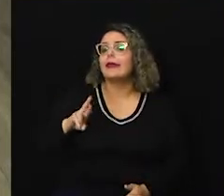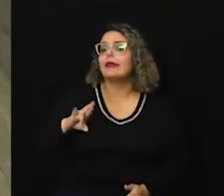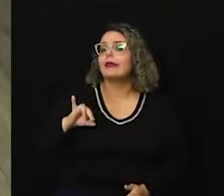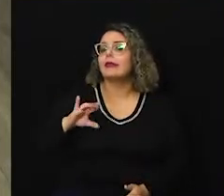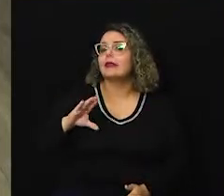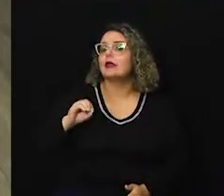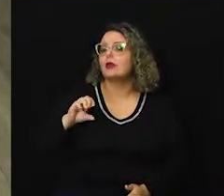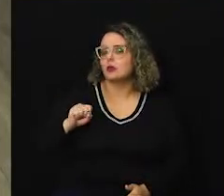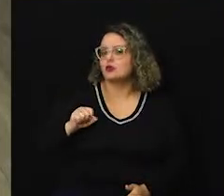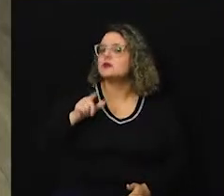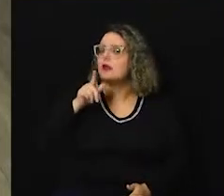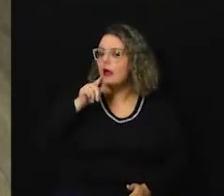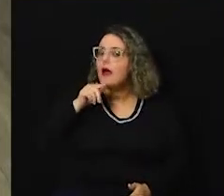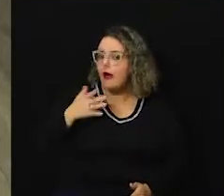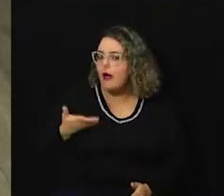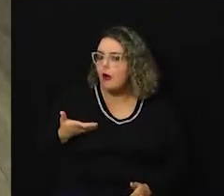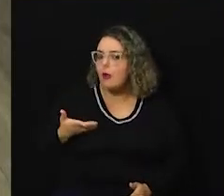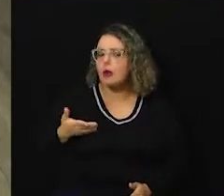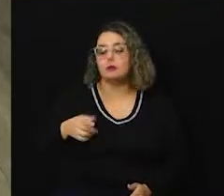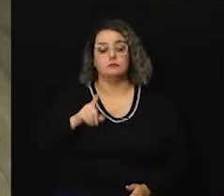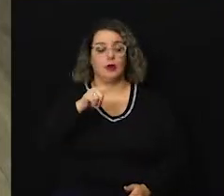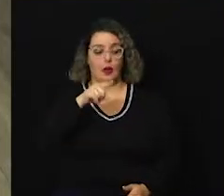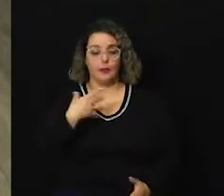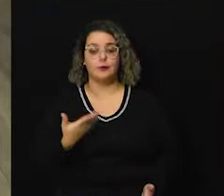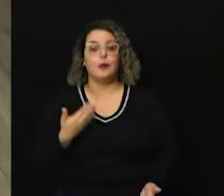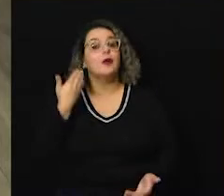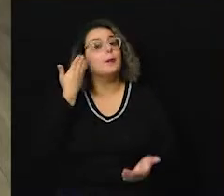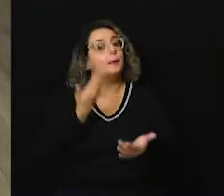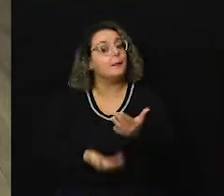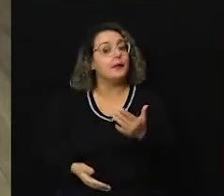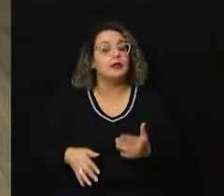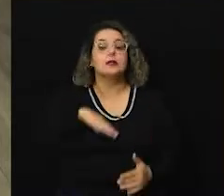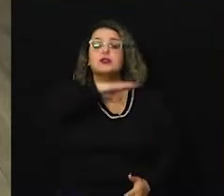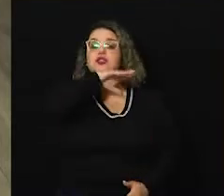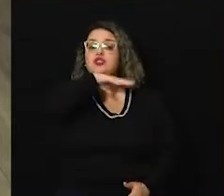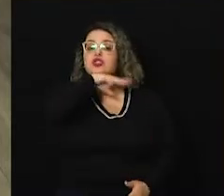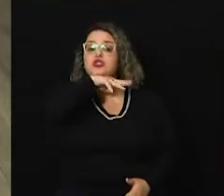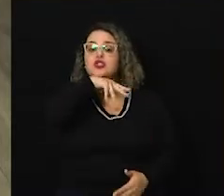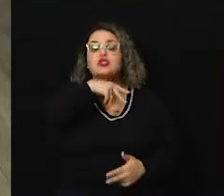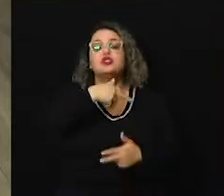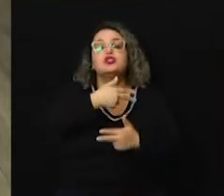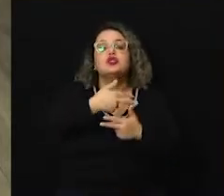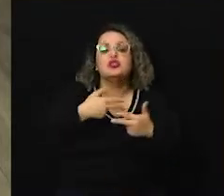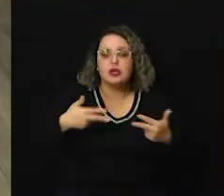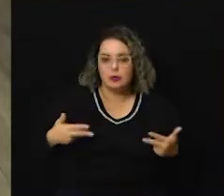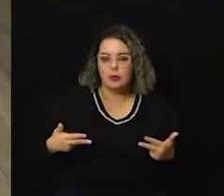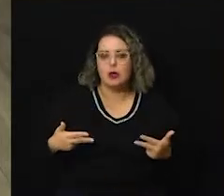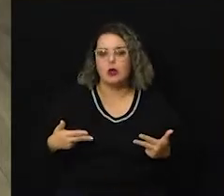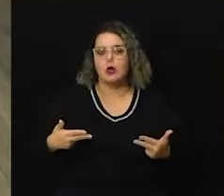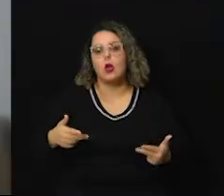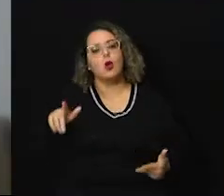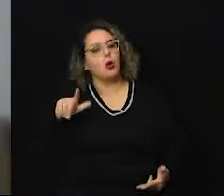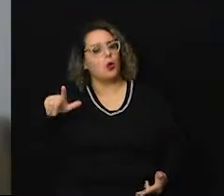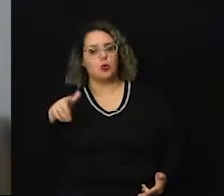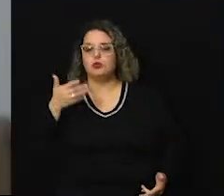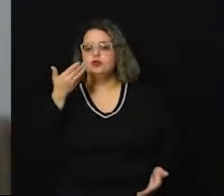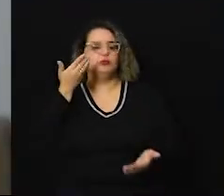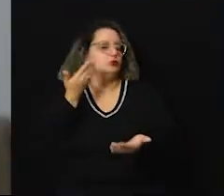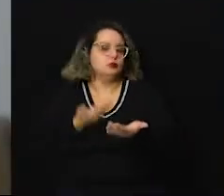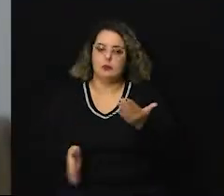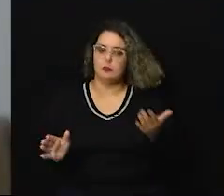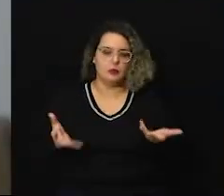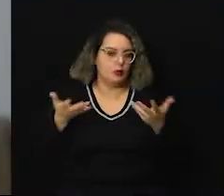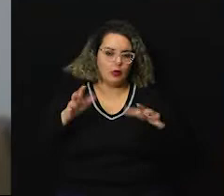dinâmica exato quando a gente está falando de penas espécies as espécies elbio a gente não quer perder